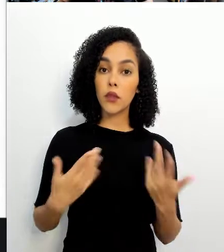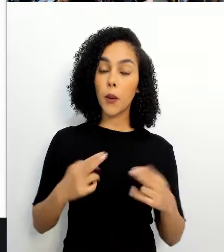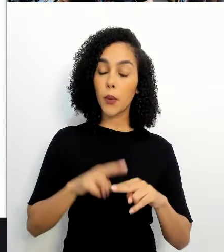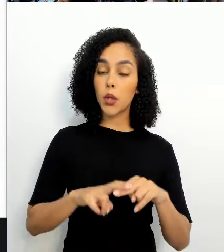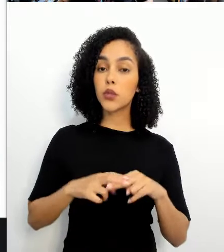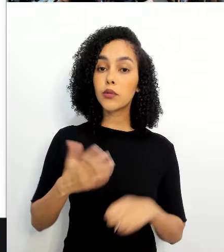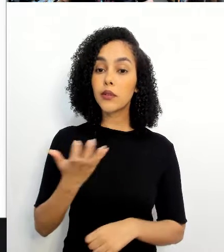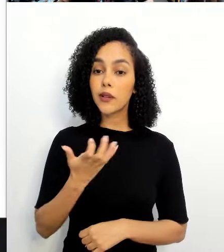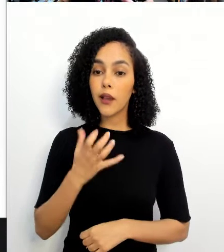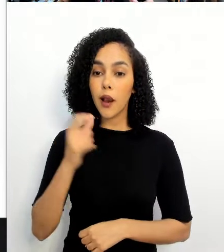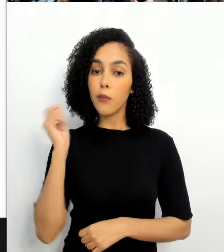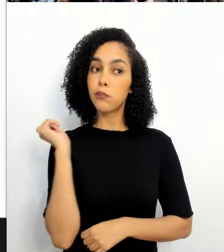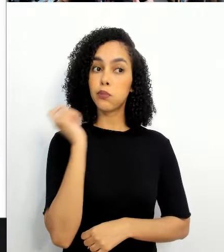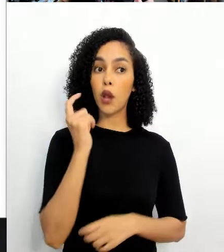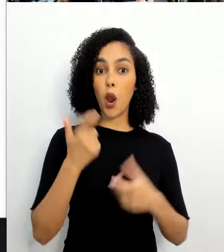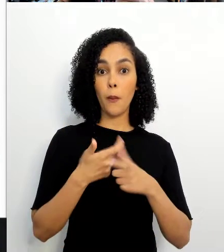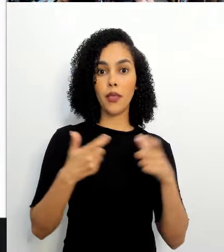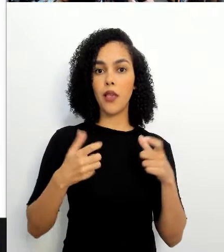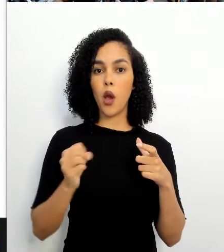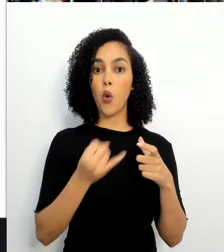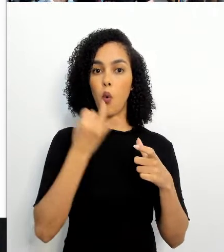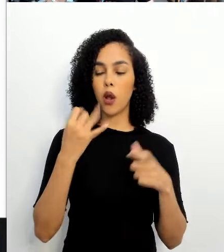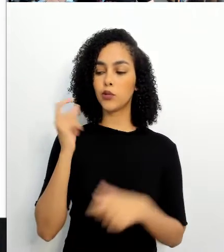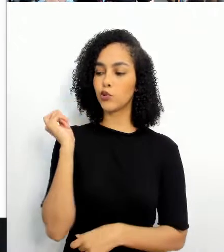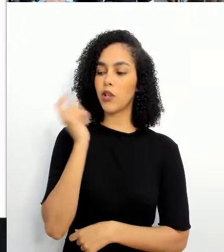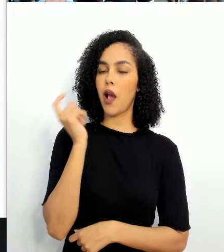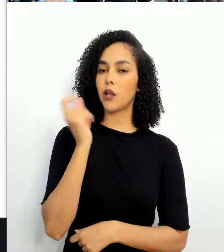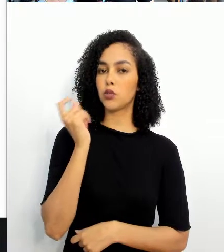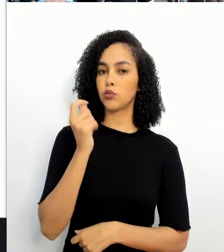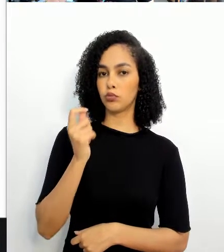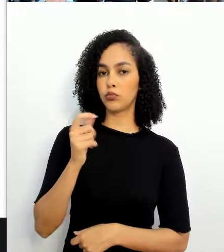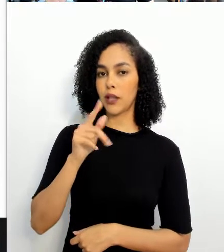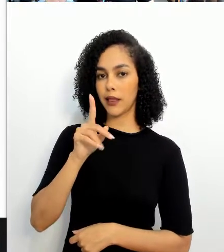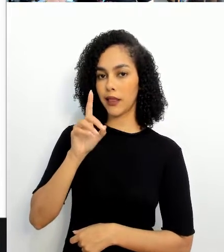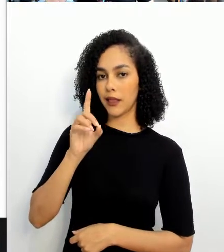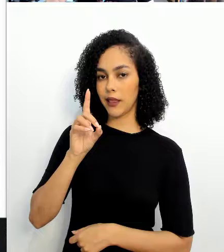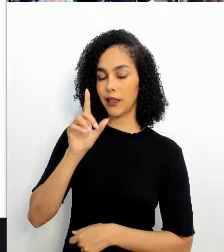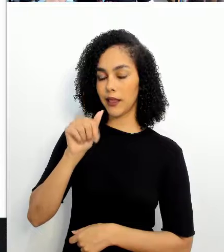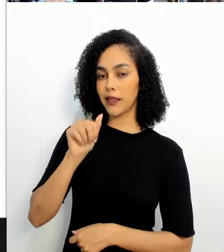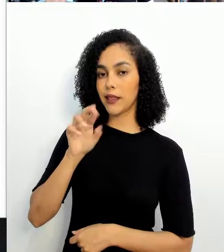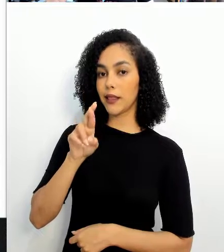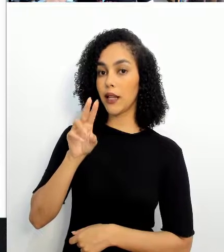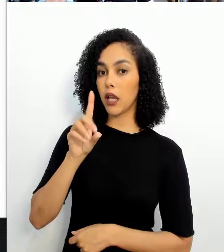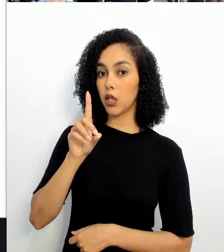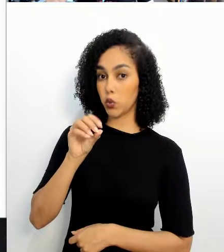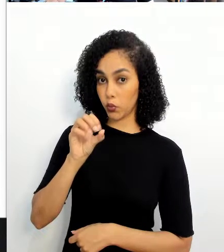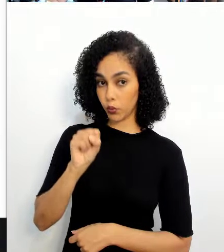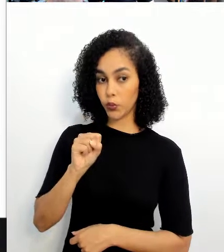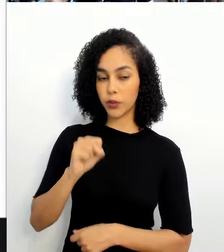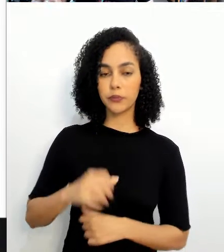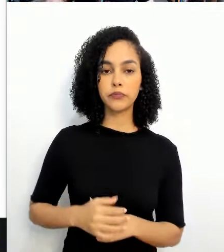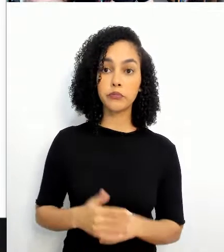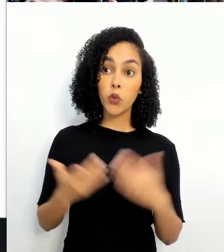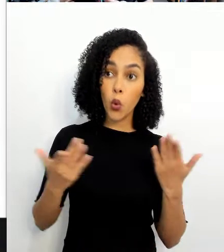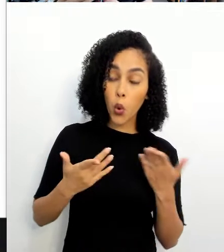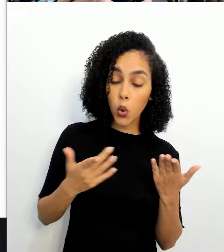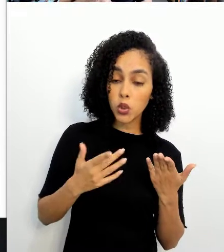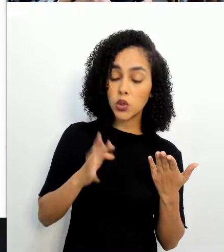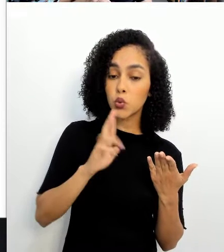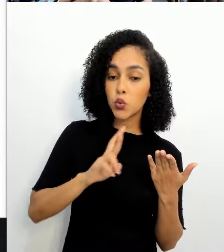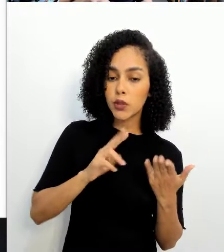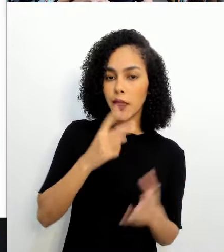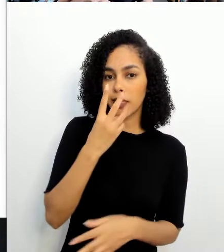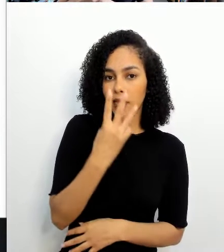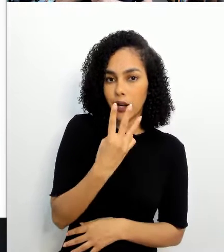de dardos a serem lançados em cada rodada, lembrando que, atualmente, são 3 dardos em cada